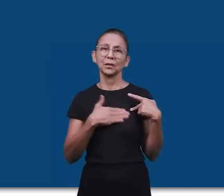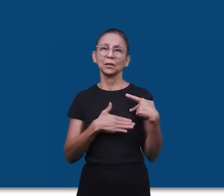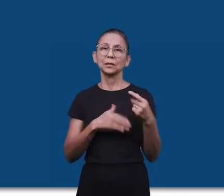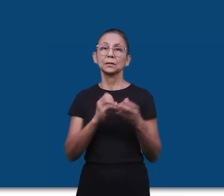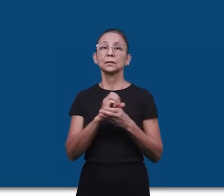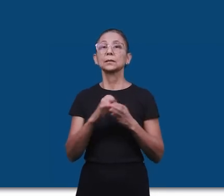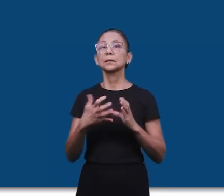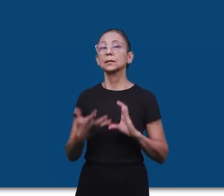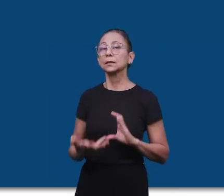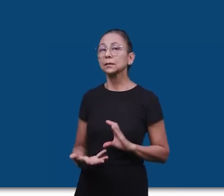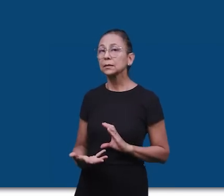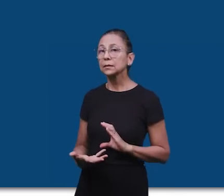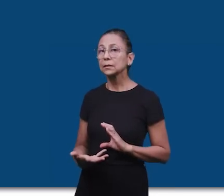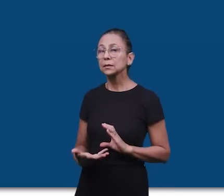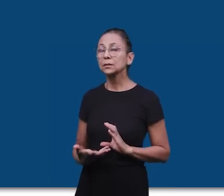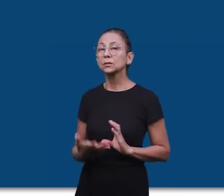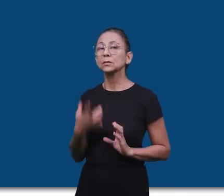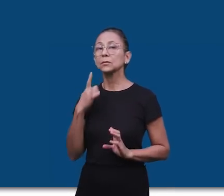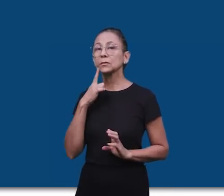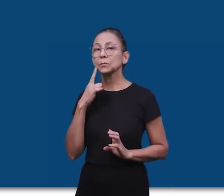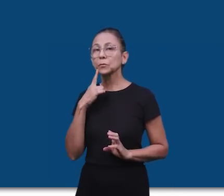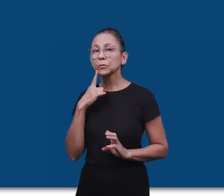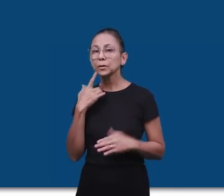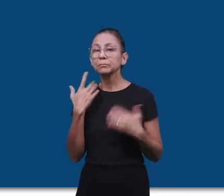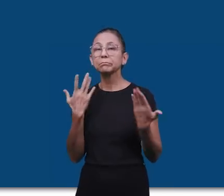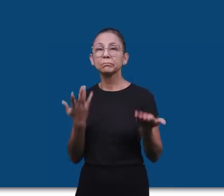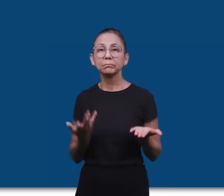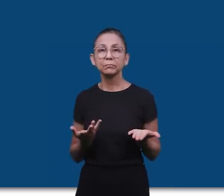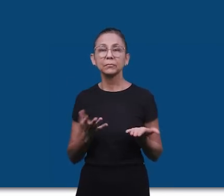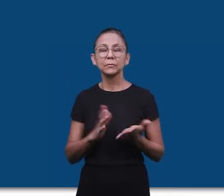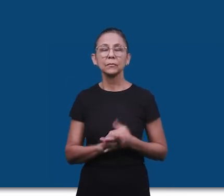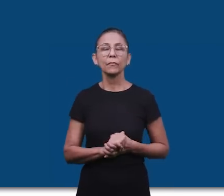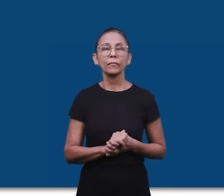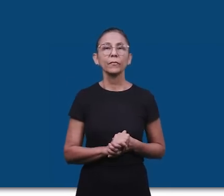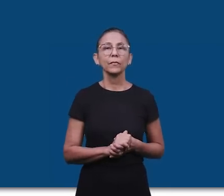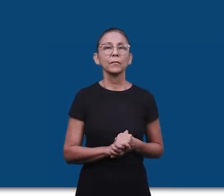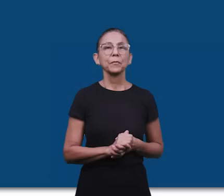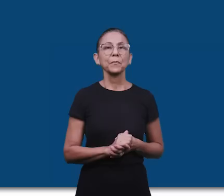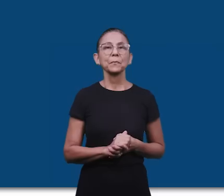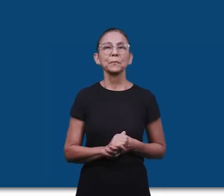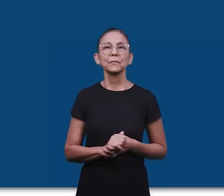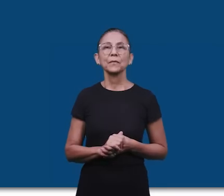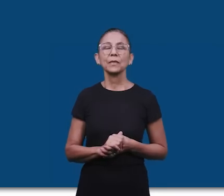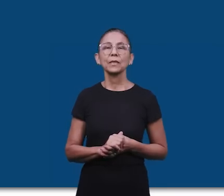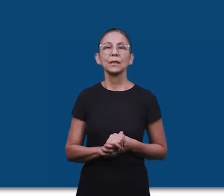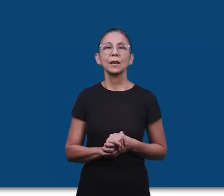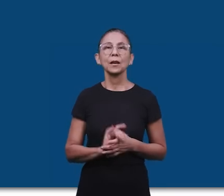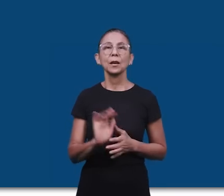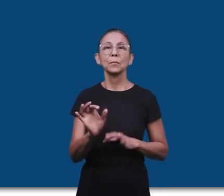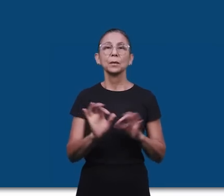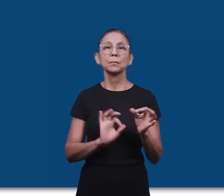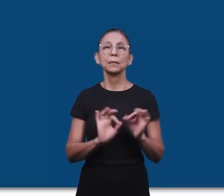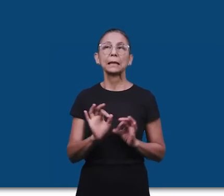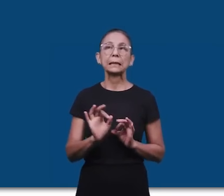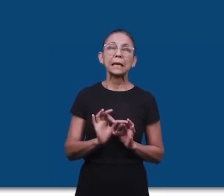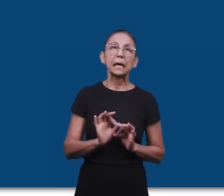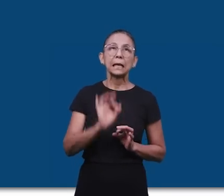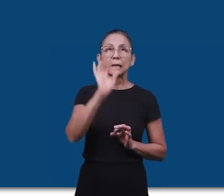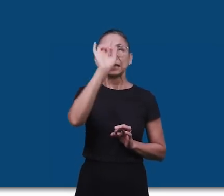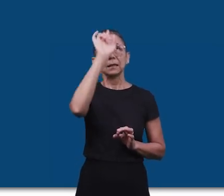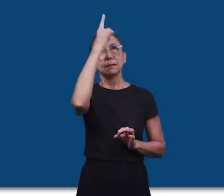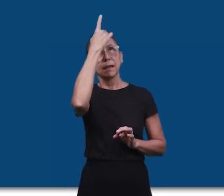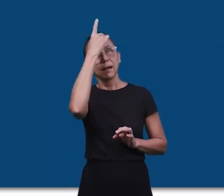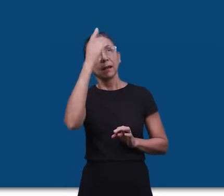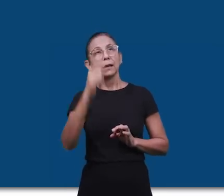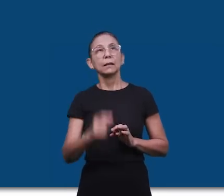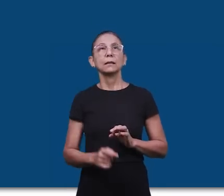característica. E como ele agrada somente ao homem, a característica dele é a característica que ele é feito segundo a